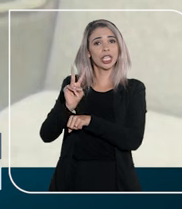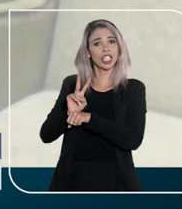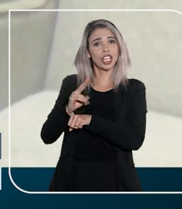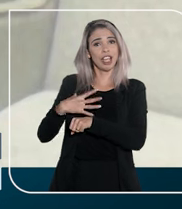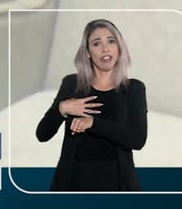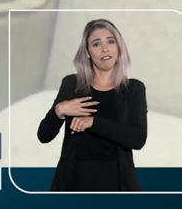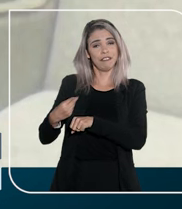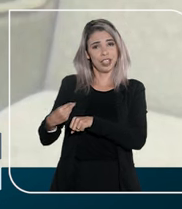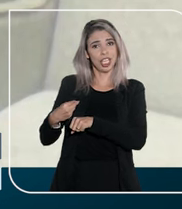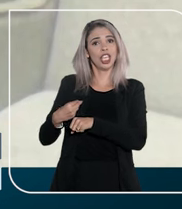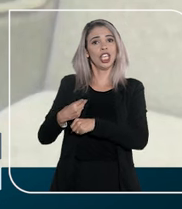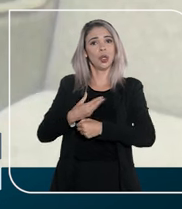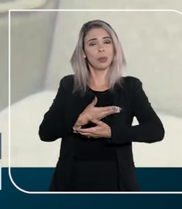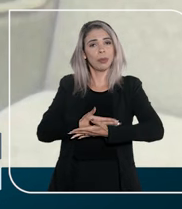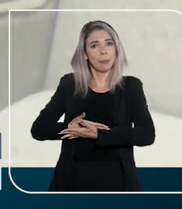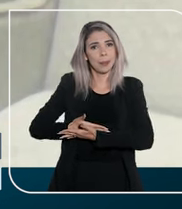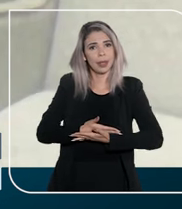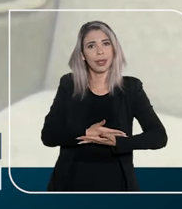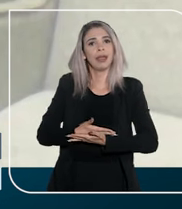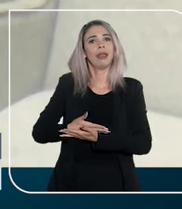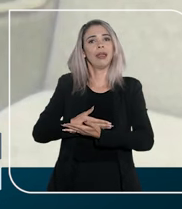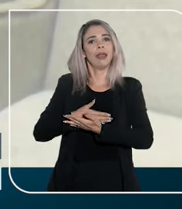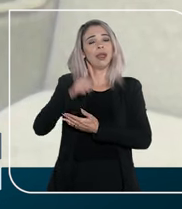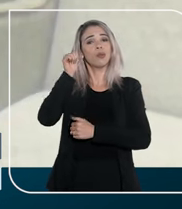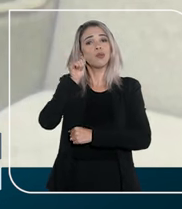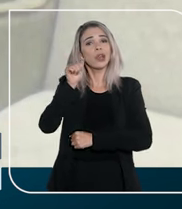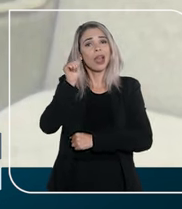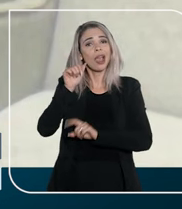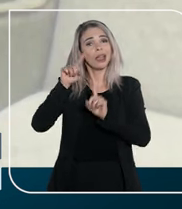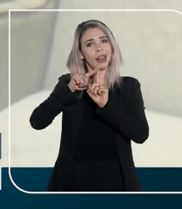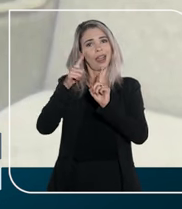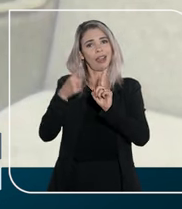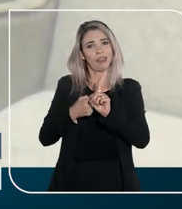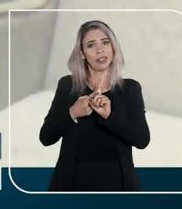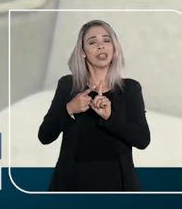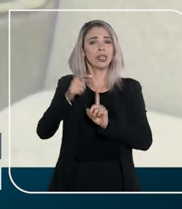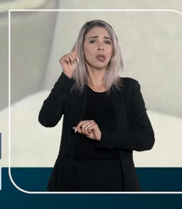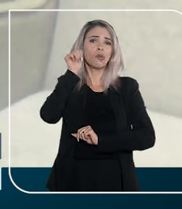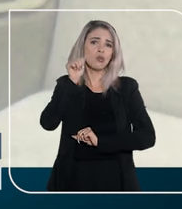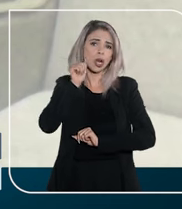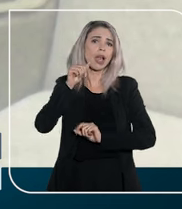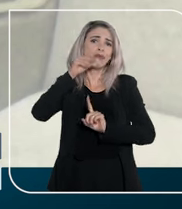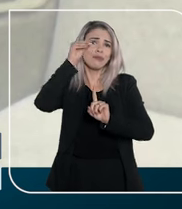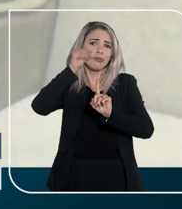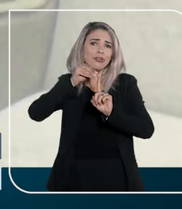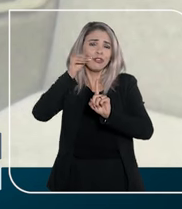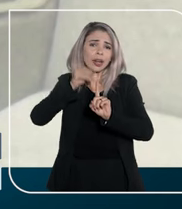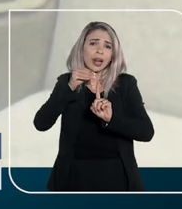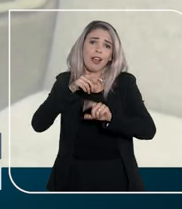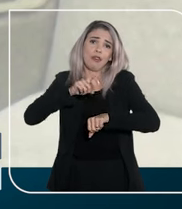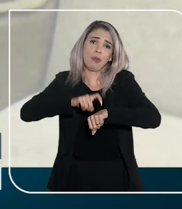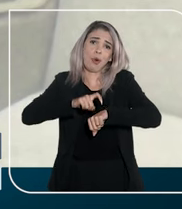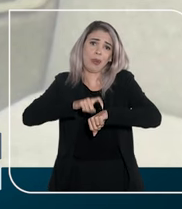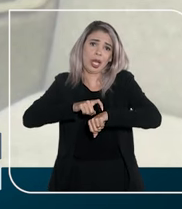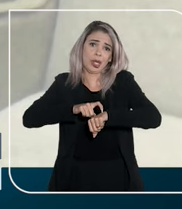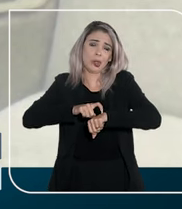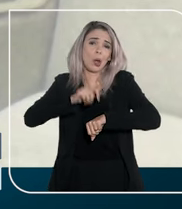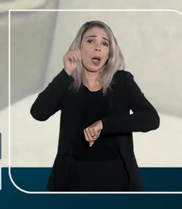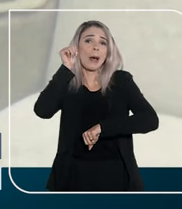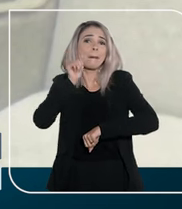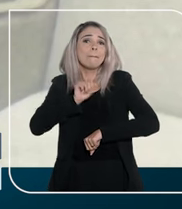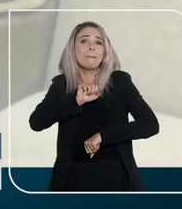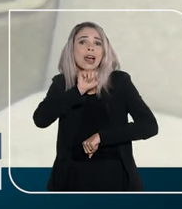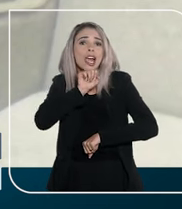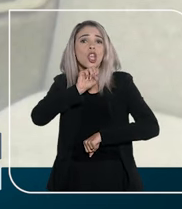criança, proteger a gestante, dar a essas pessoas que estão na posição de fragilidade, né? Seja mãe, seja criança,